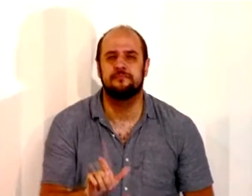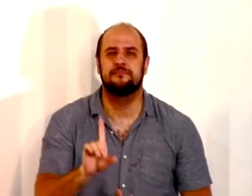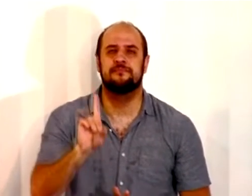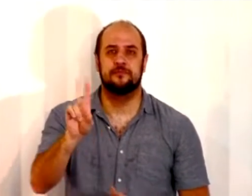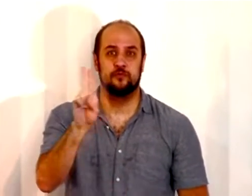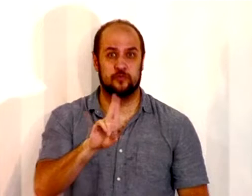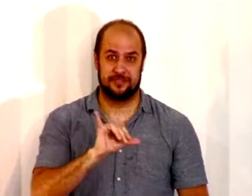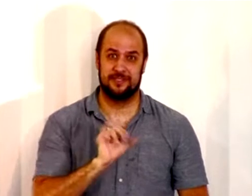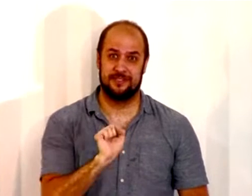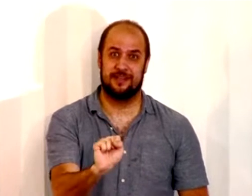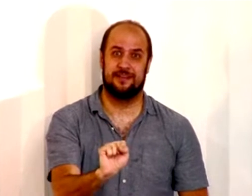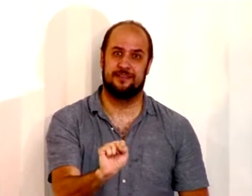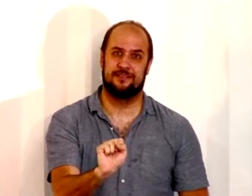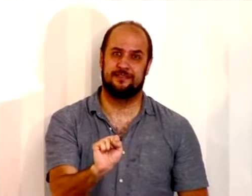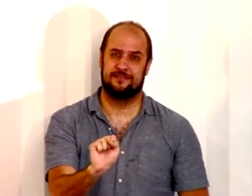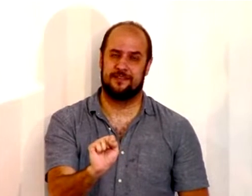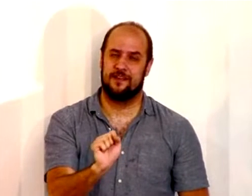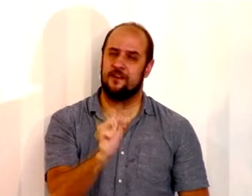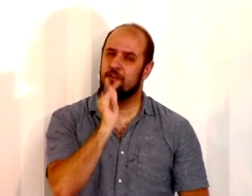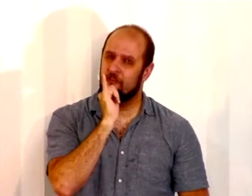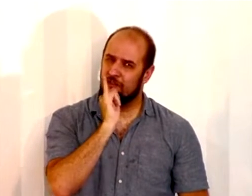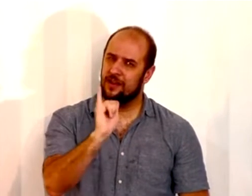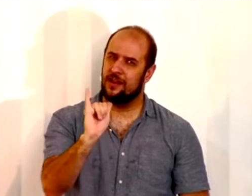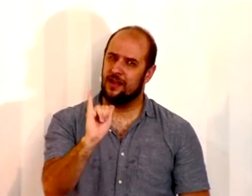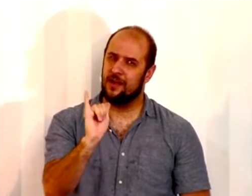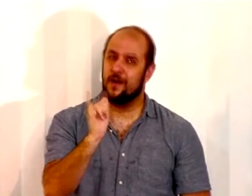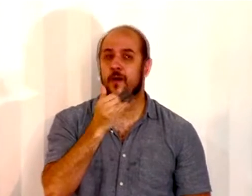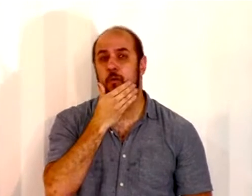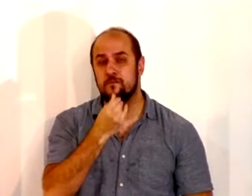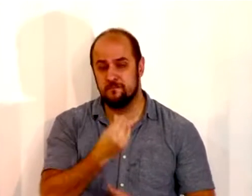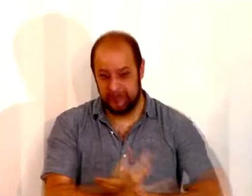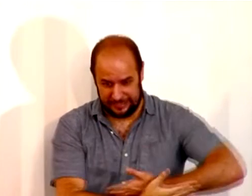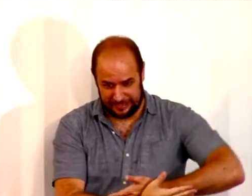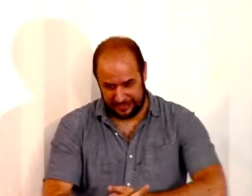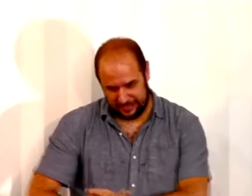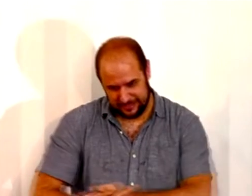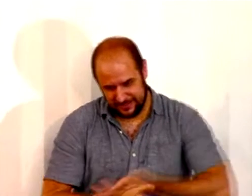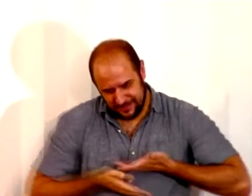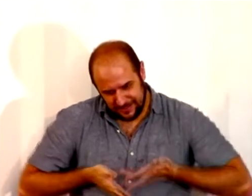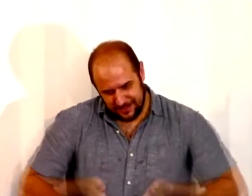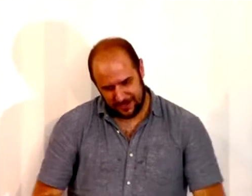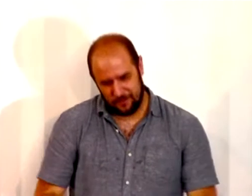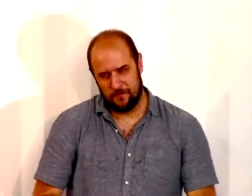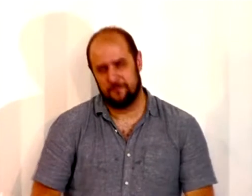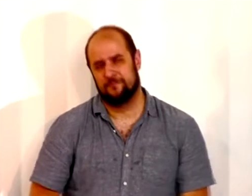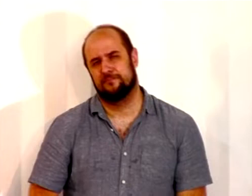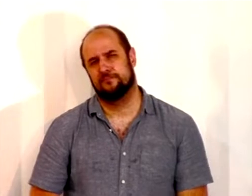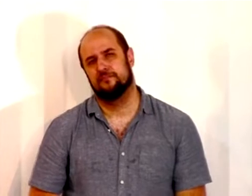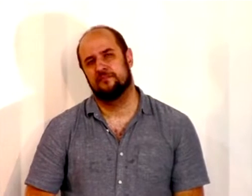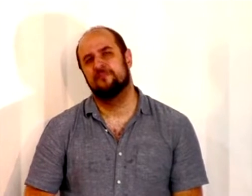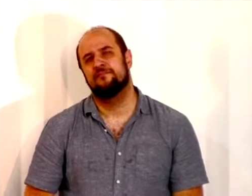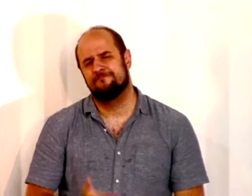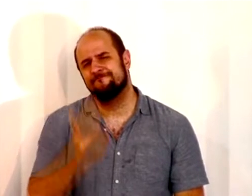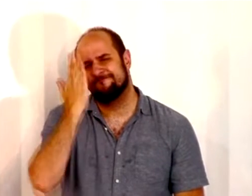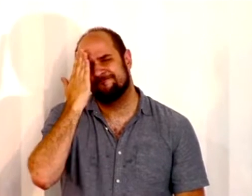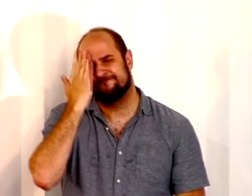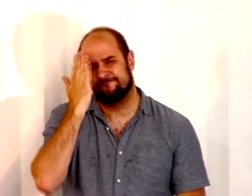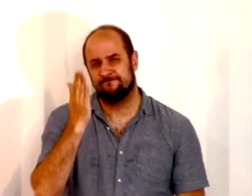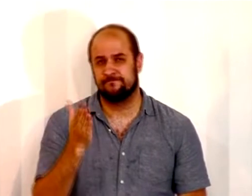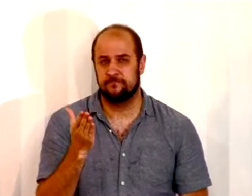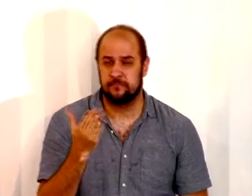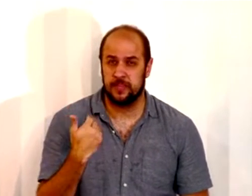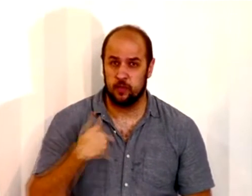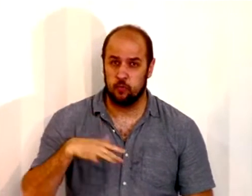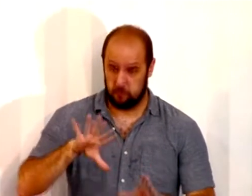o profeta Isaías para falar que um menino nos nasceu. Eu sei que o texto não está falando aqui, mas eu